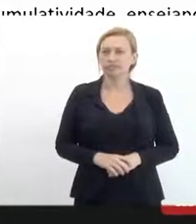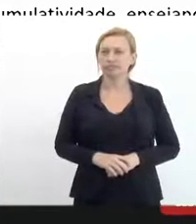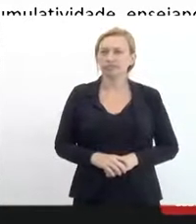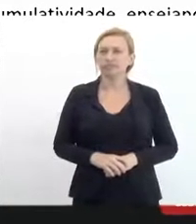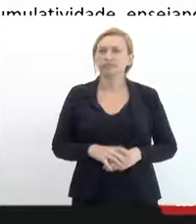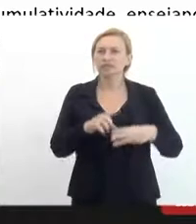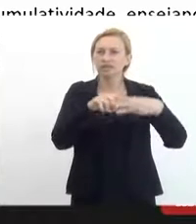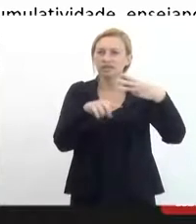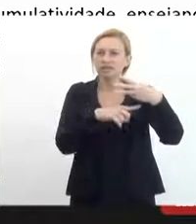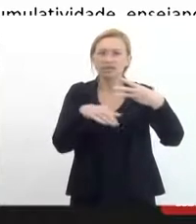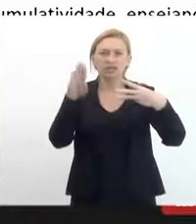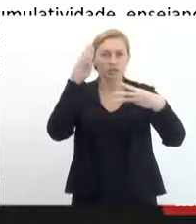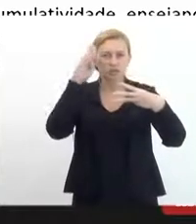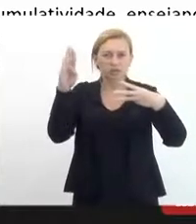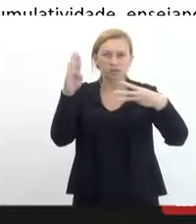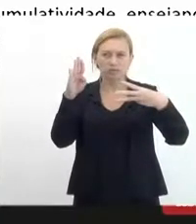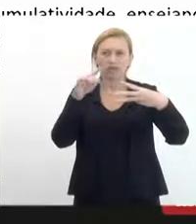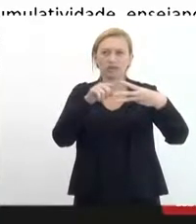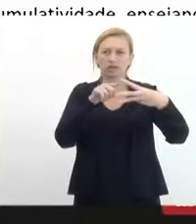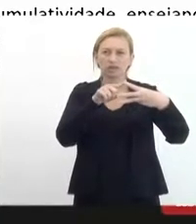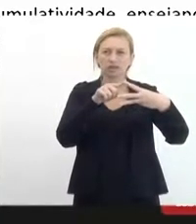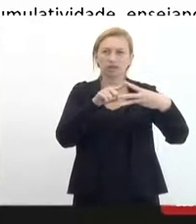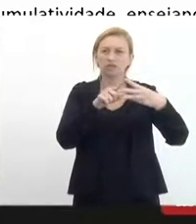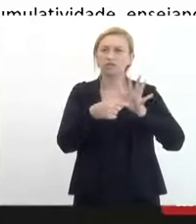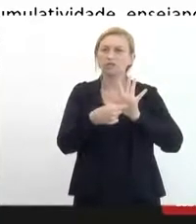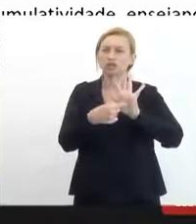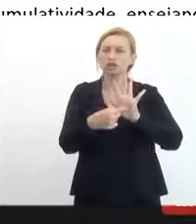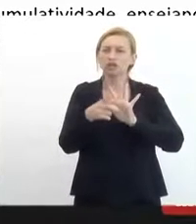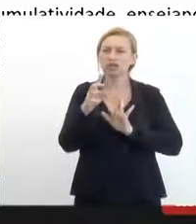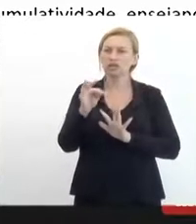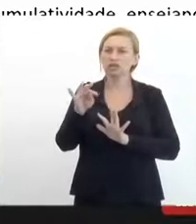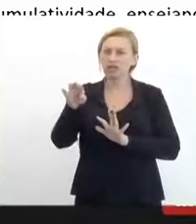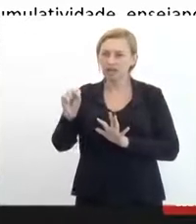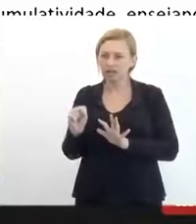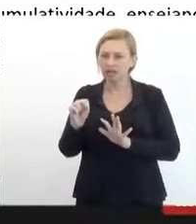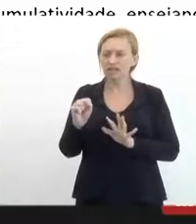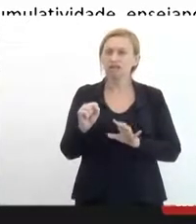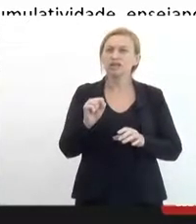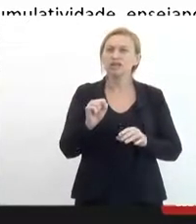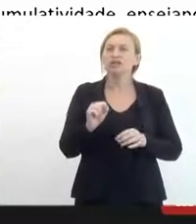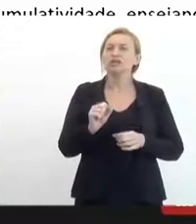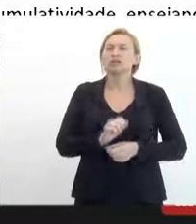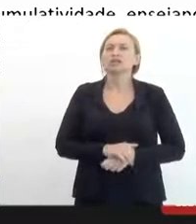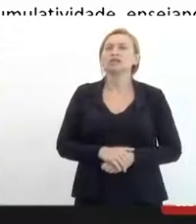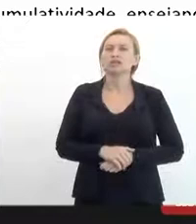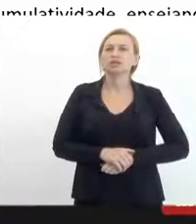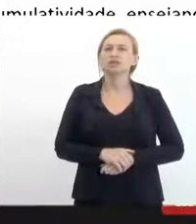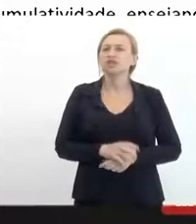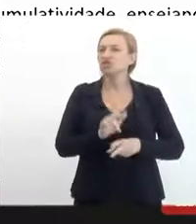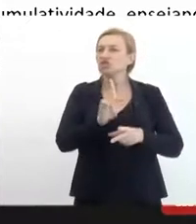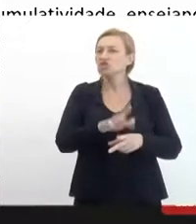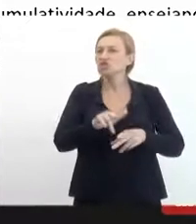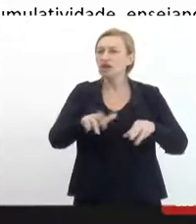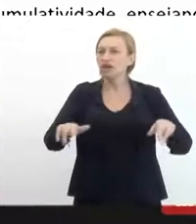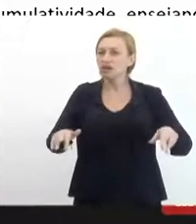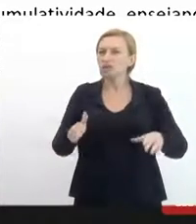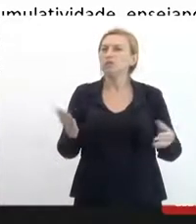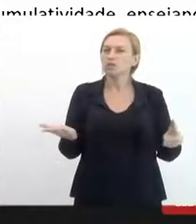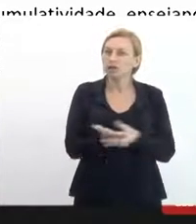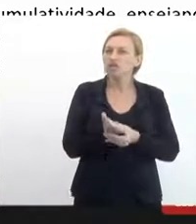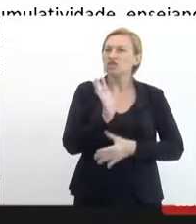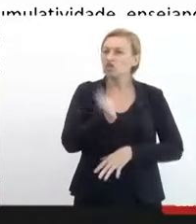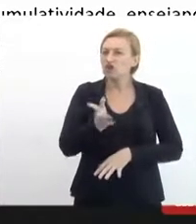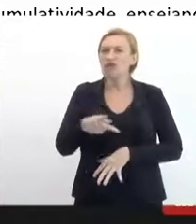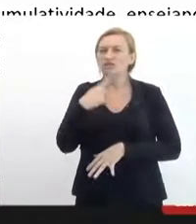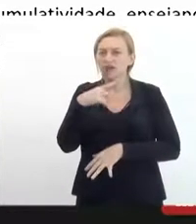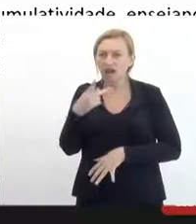três primeiras teses que foram colocadas pela Procuradoria e pela Secretaria de Fazenda. São diversos processos, como já